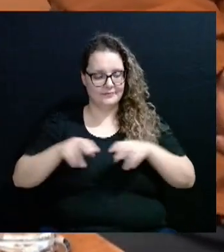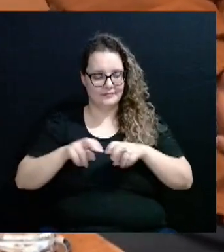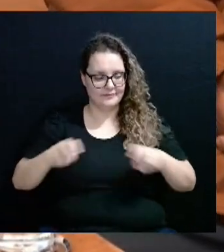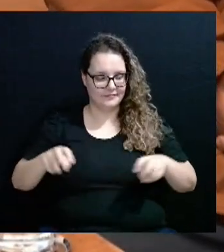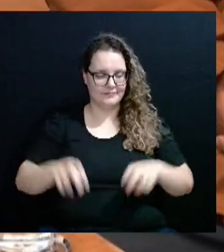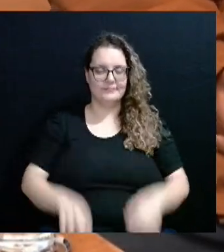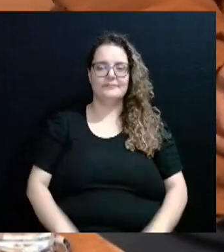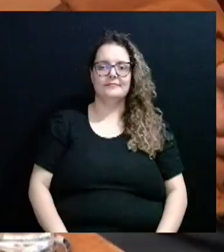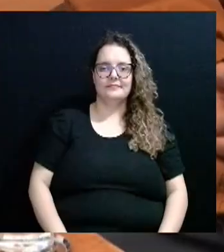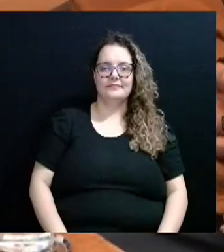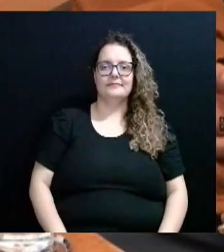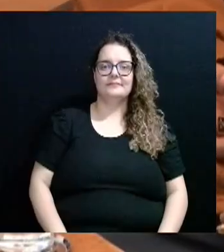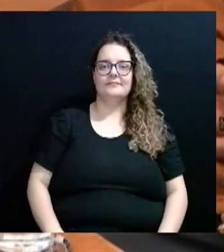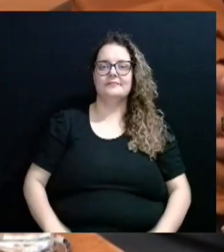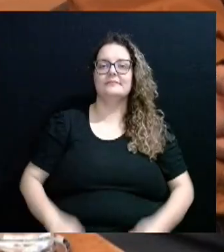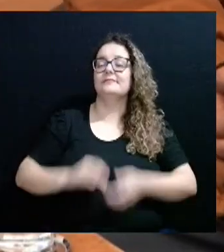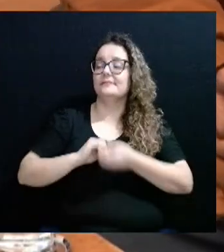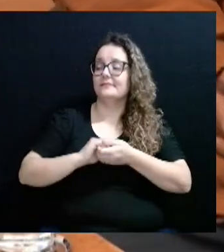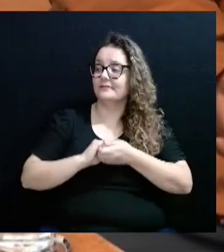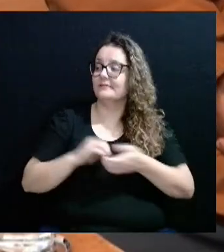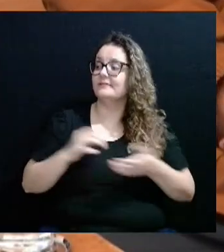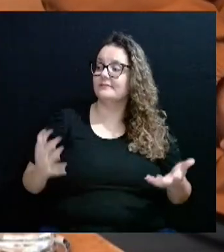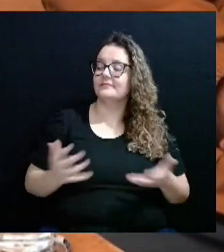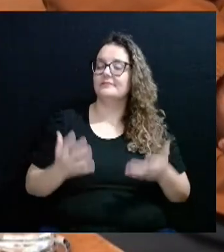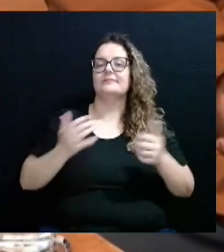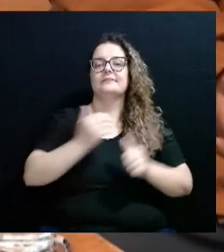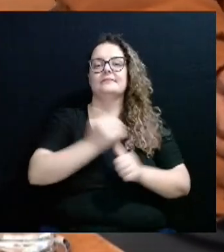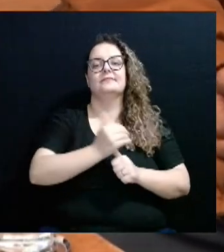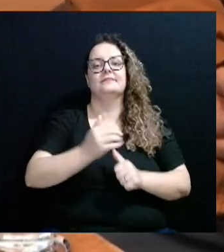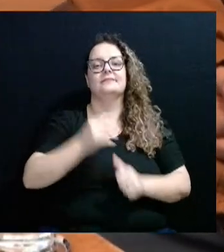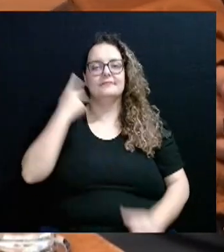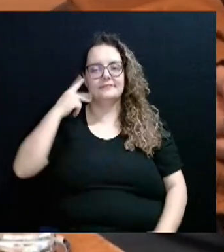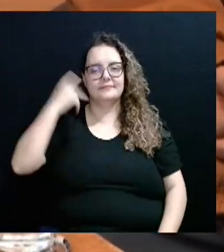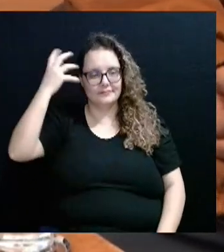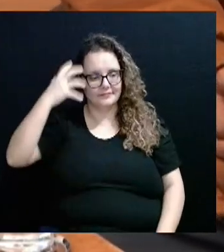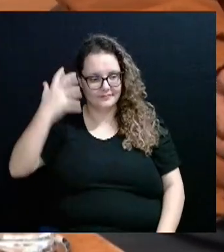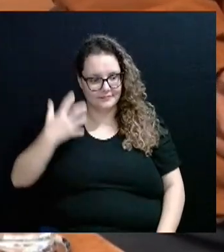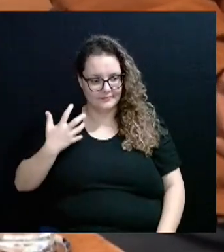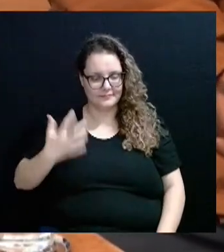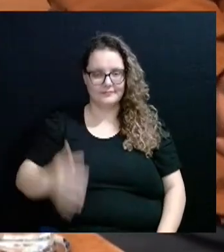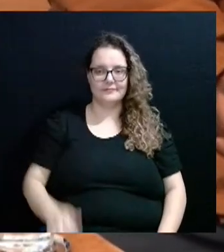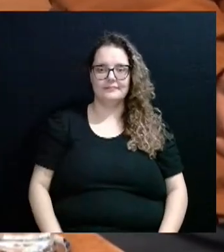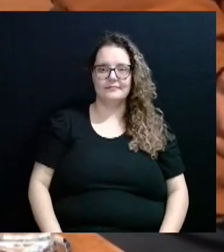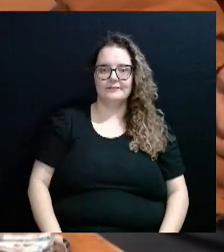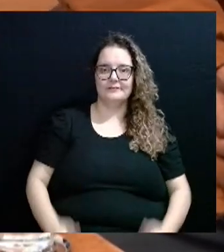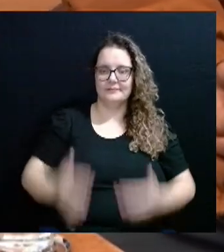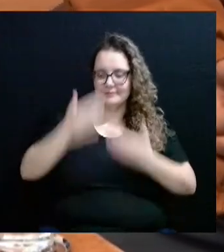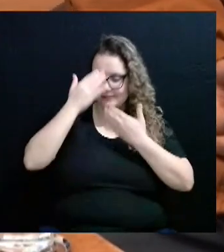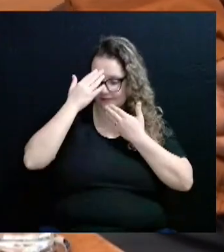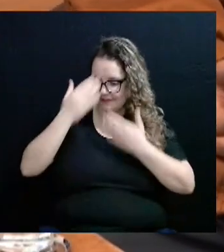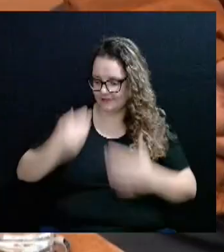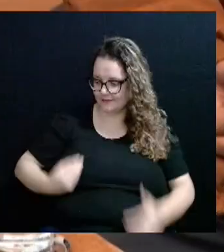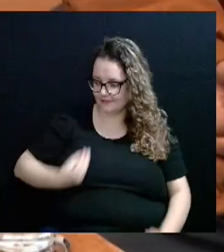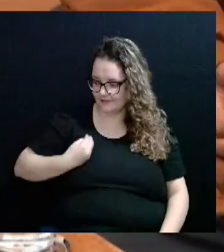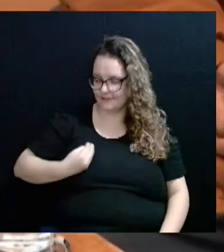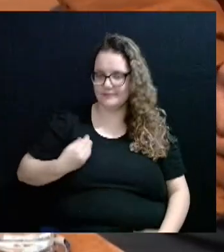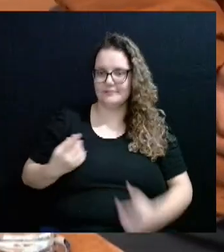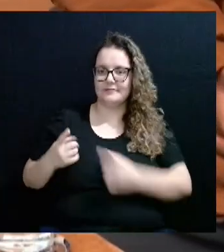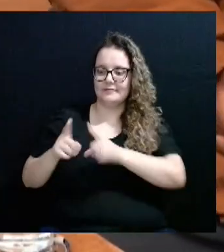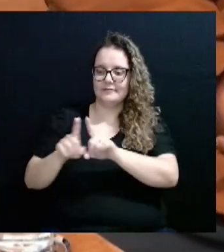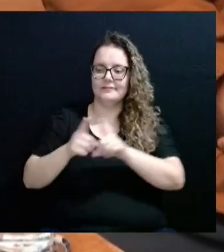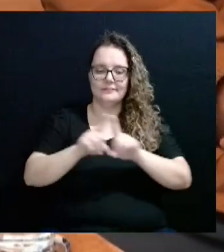saudar essa iniciativa do mandato da vereadora Guida Calisto, agradecer a presença desses companheiros